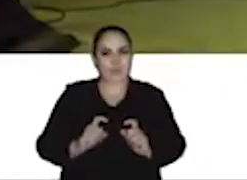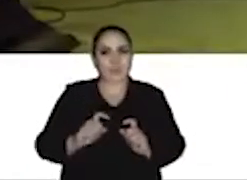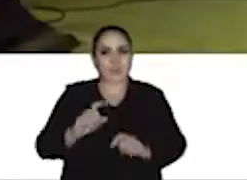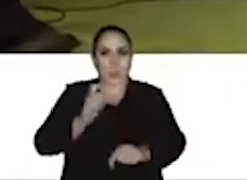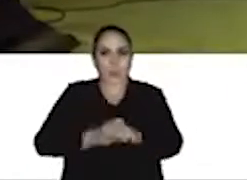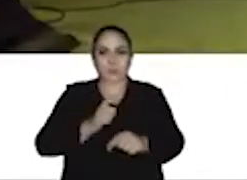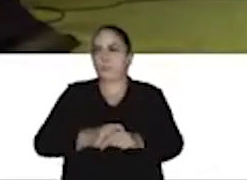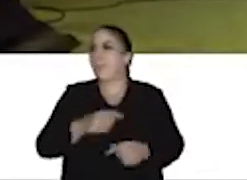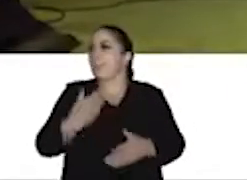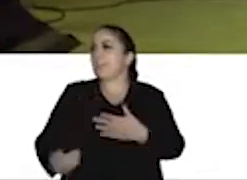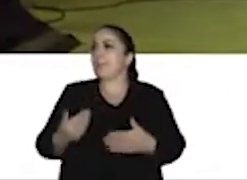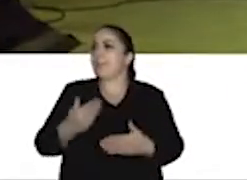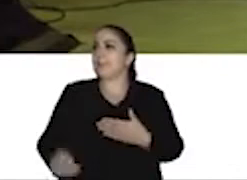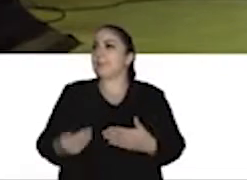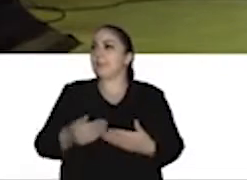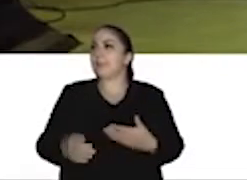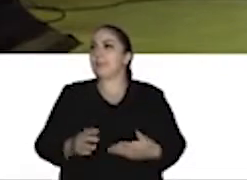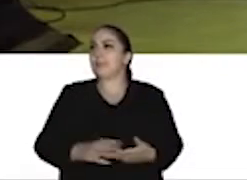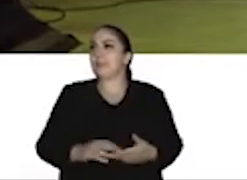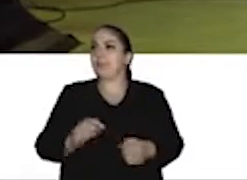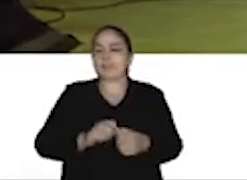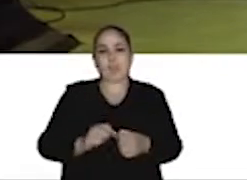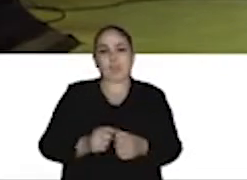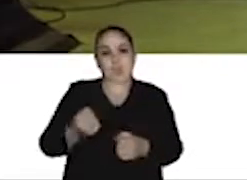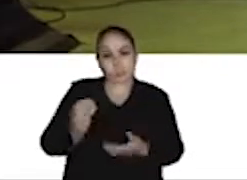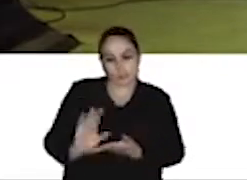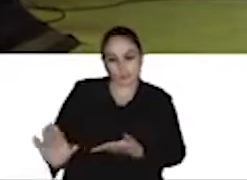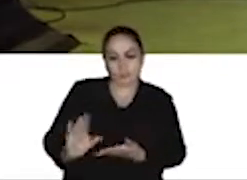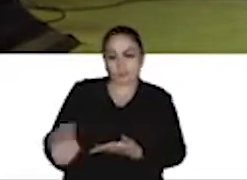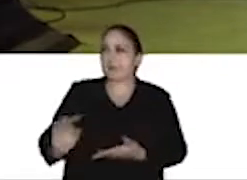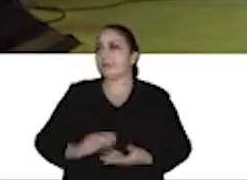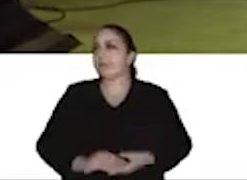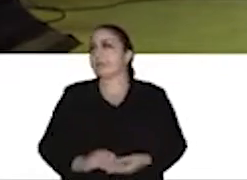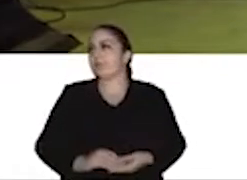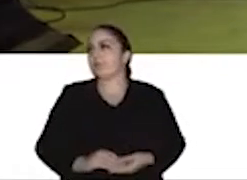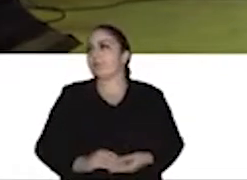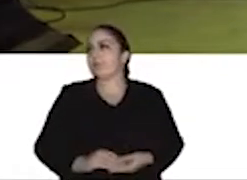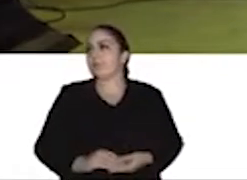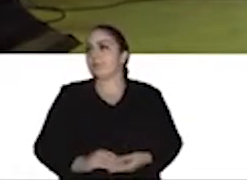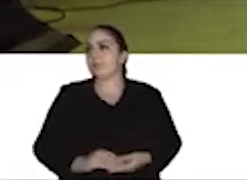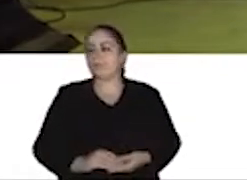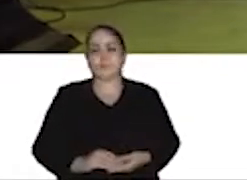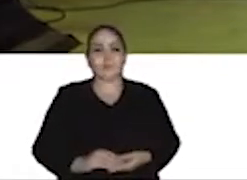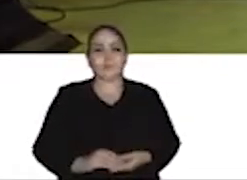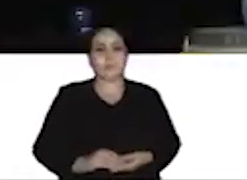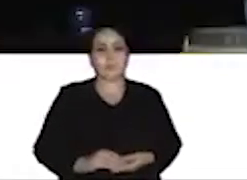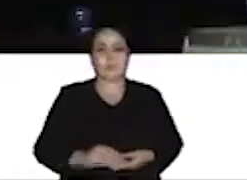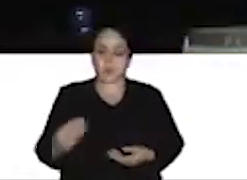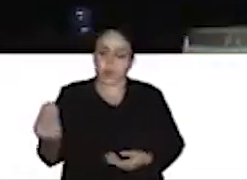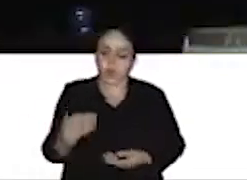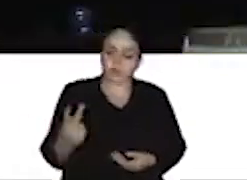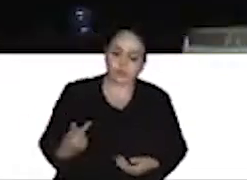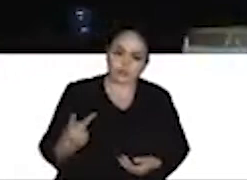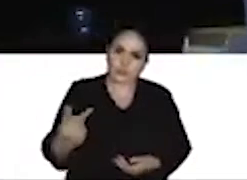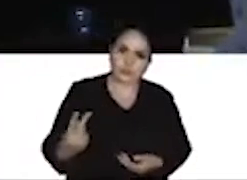Perdeu! Perdeu! Vou fazer o seguinte aqui. Já ó. Fica com a tua comissão aqui. Joga aqui, ó, argolão de prata. Aqui. Bota mais dois